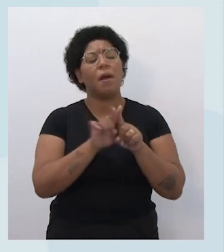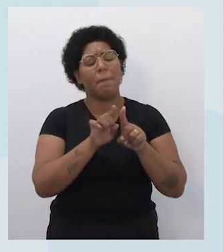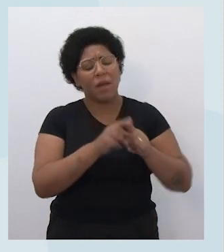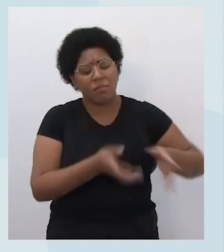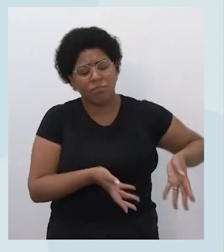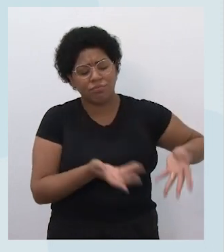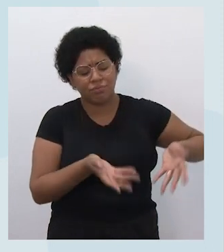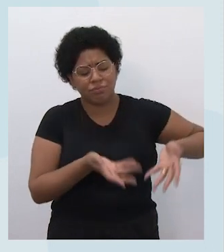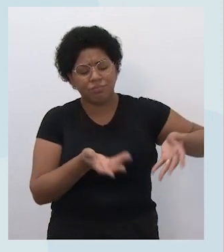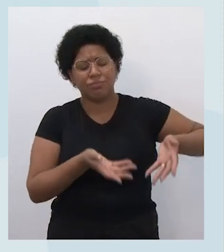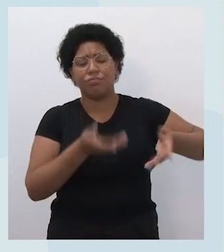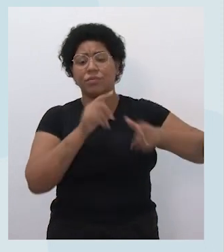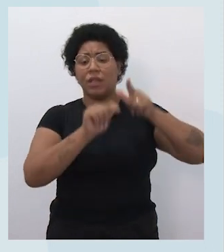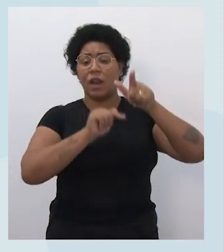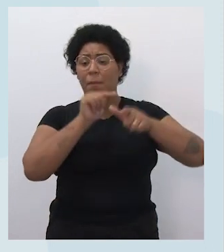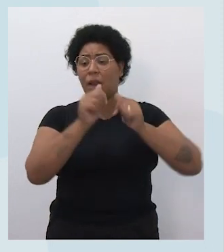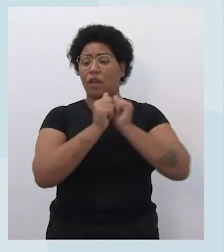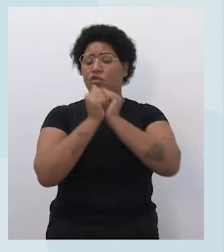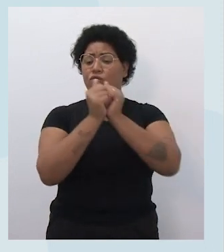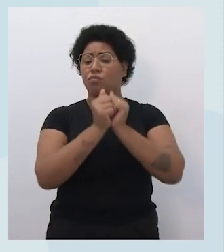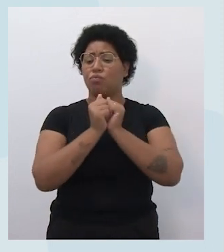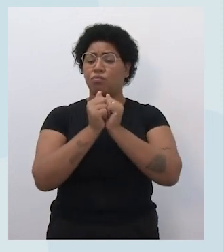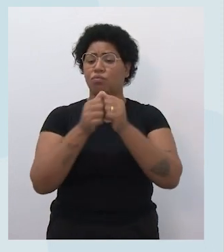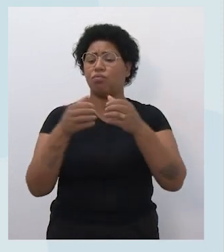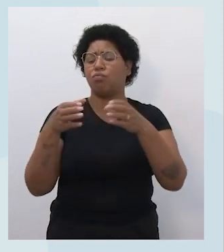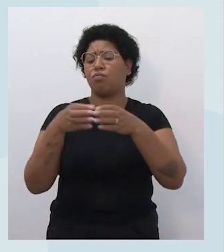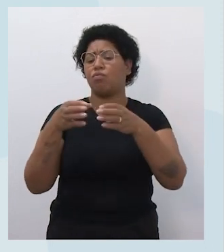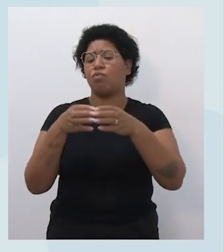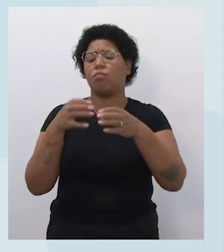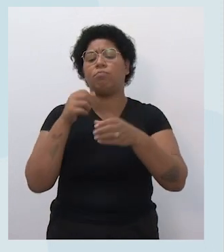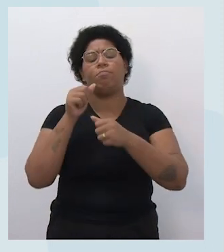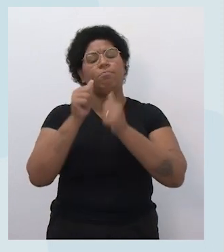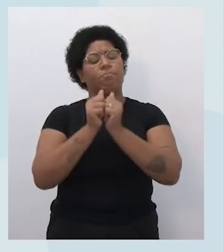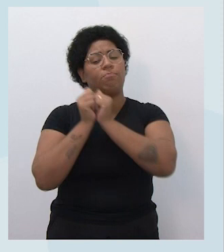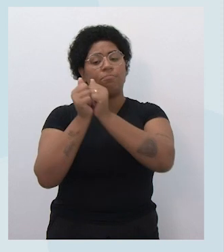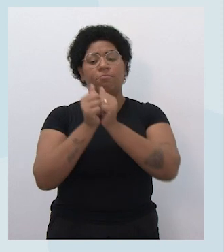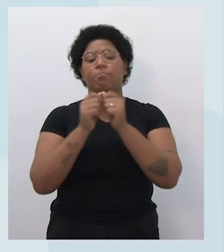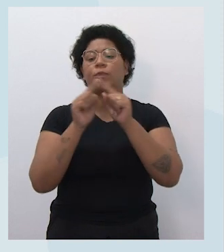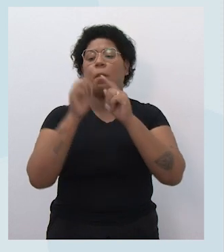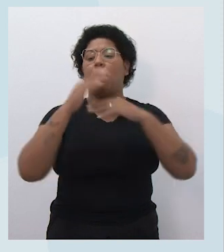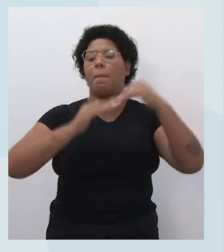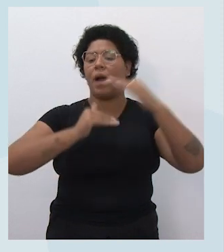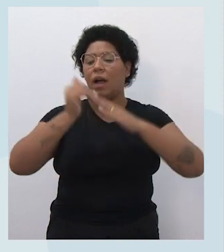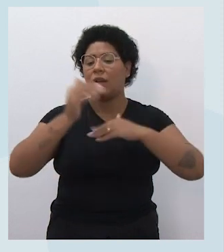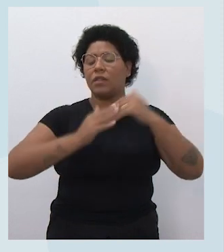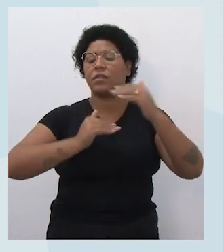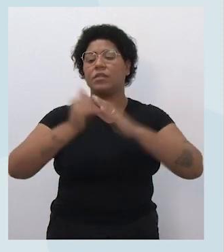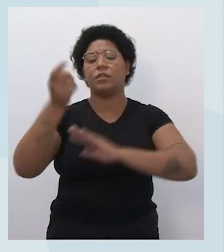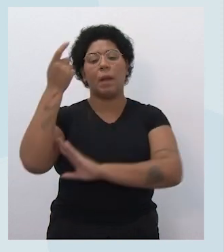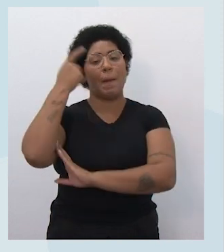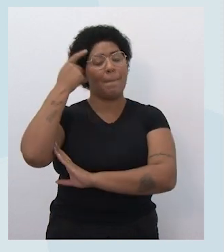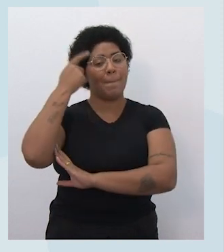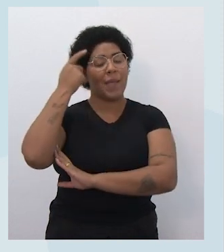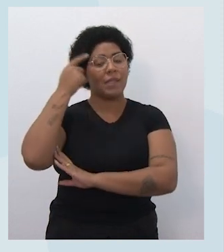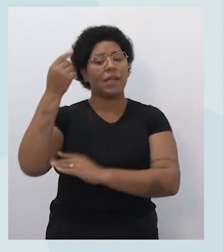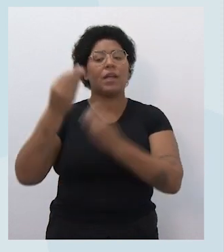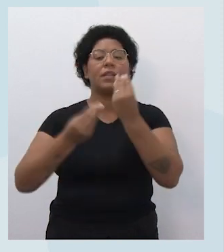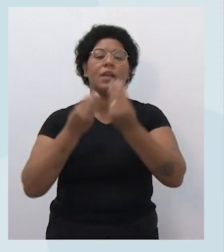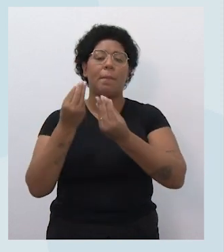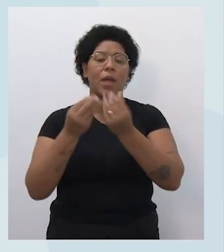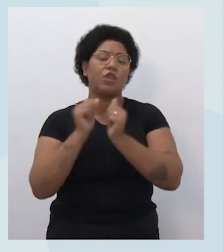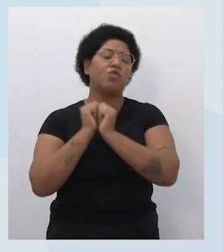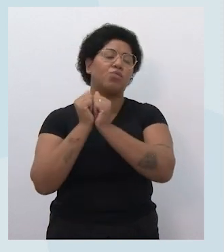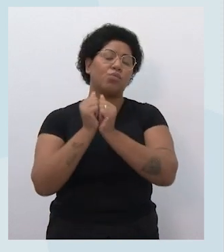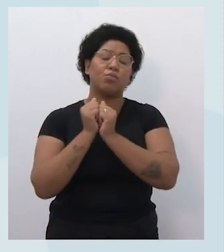trabalho em equipe, a flexibilidade, a comunicabilidade, né, com seus estudantes, com seus parceiros, né, de trabalho,